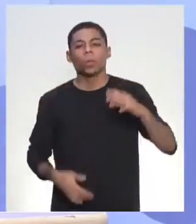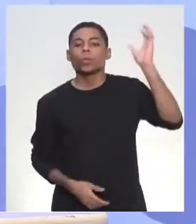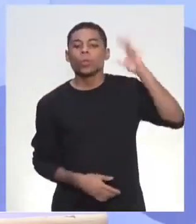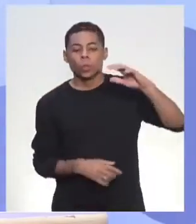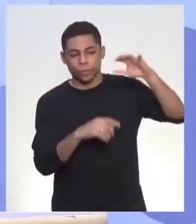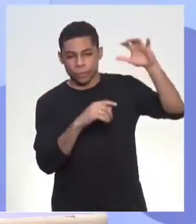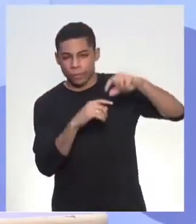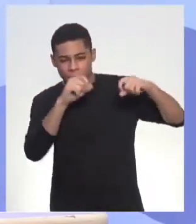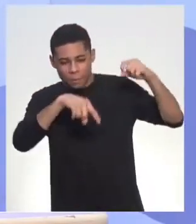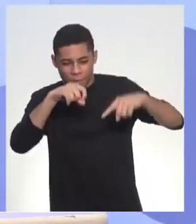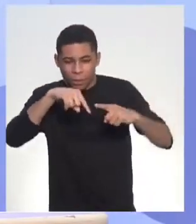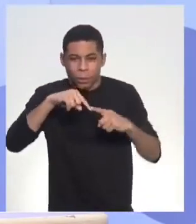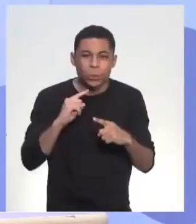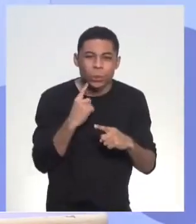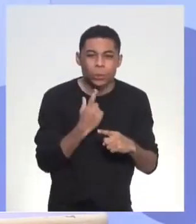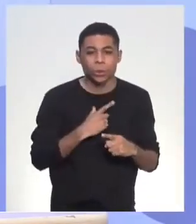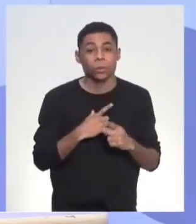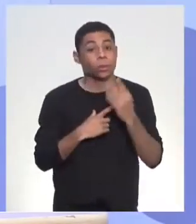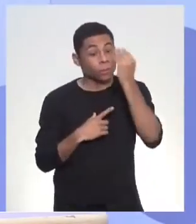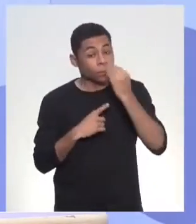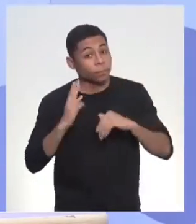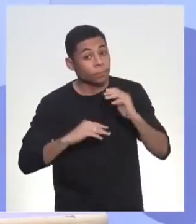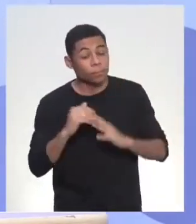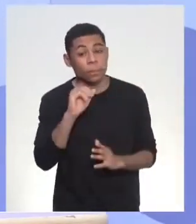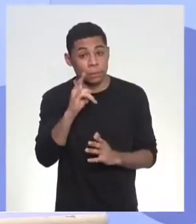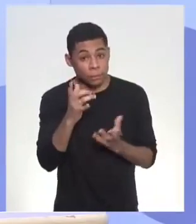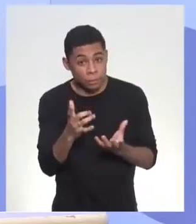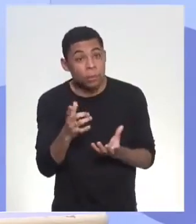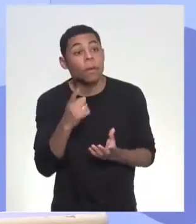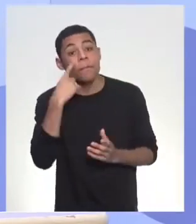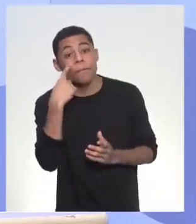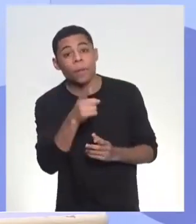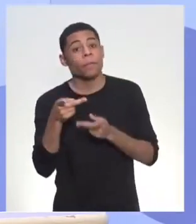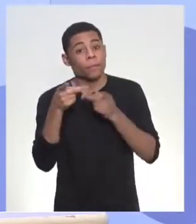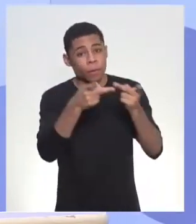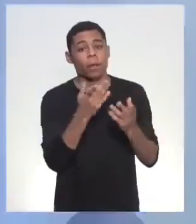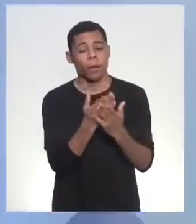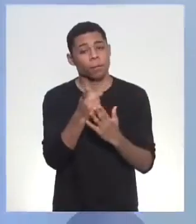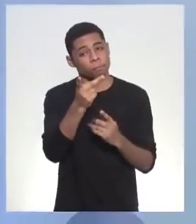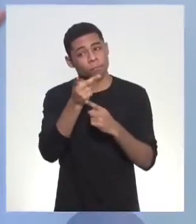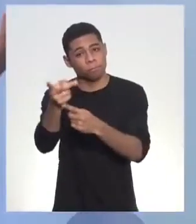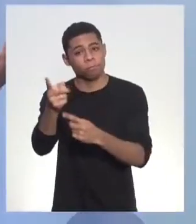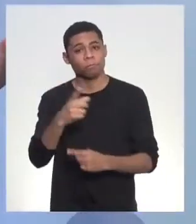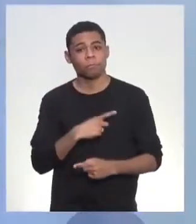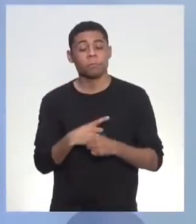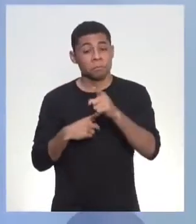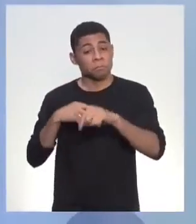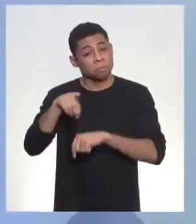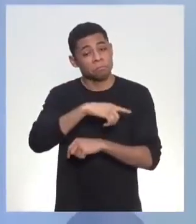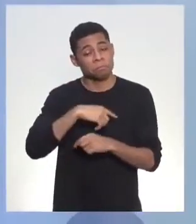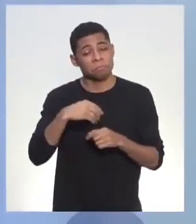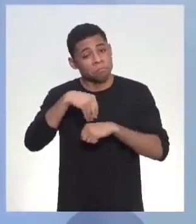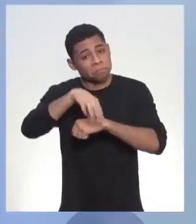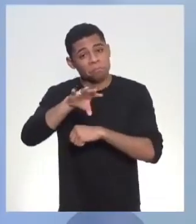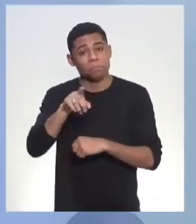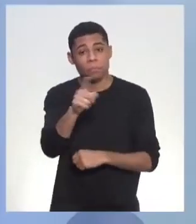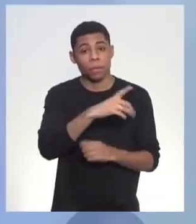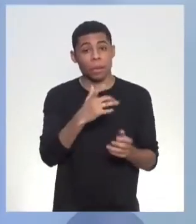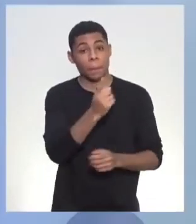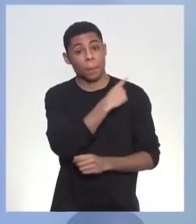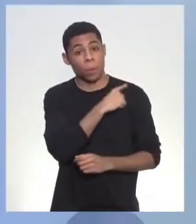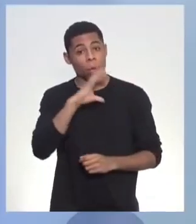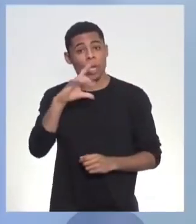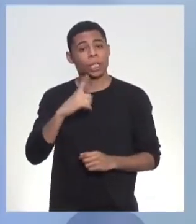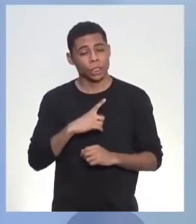ácida, a formação. Fizemos até um experimento muito legal, se você conseguir revisitar essa aula. Inclusive, a gente hein? indica, se vocês quiserem olhar a aula do primeiro,